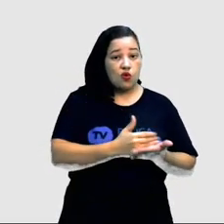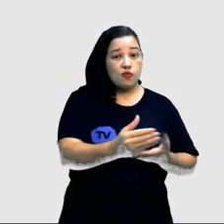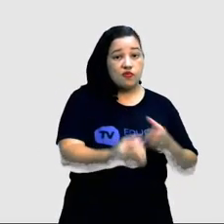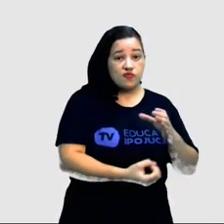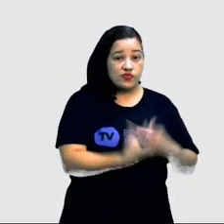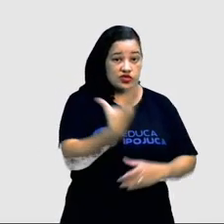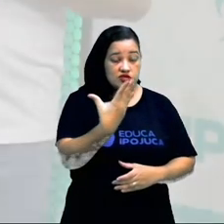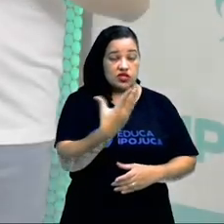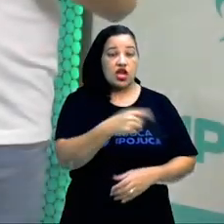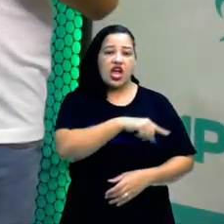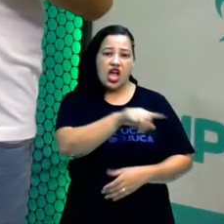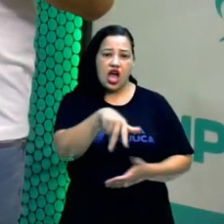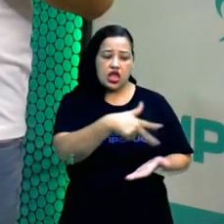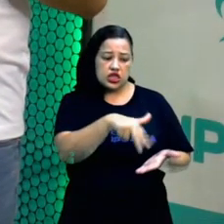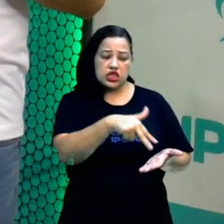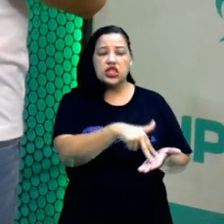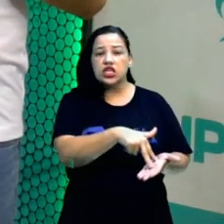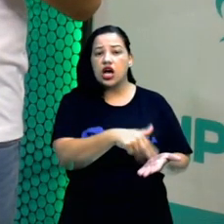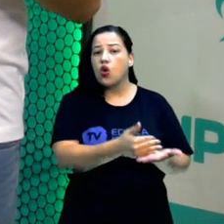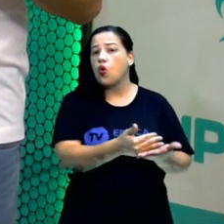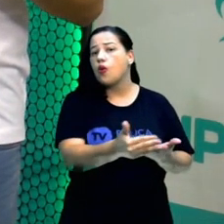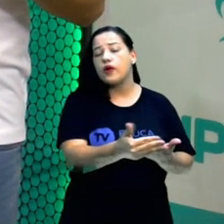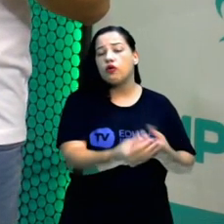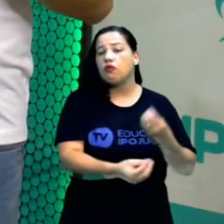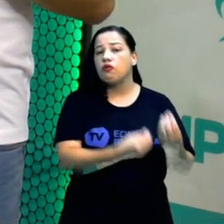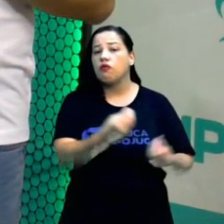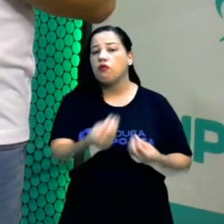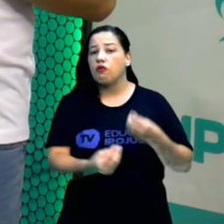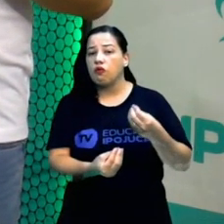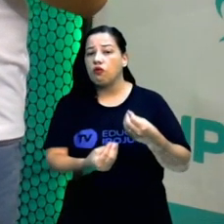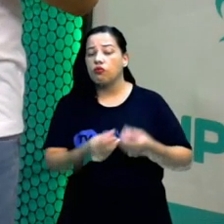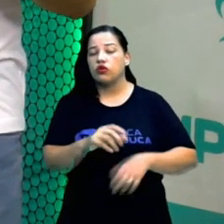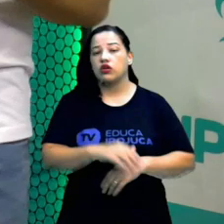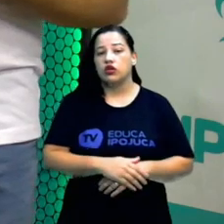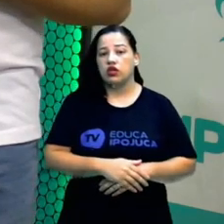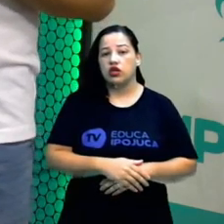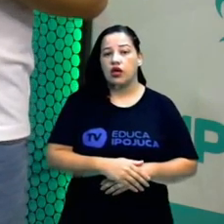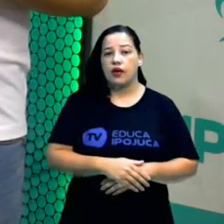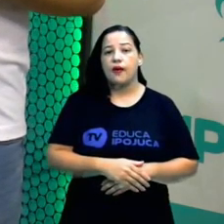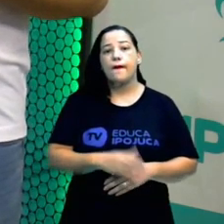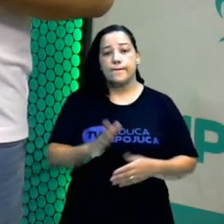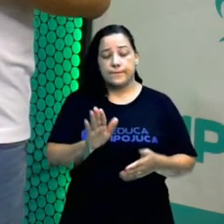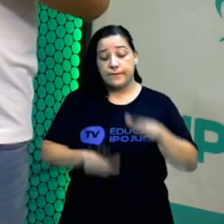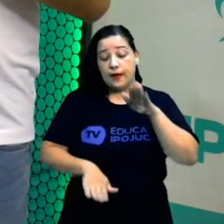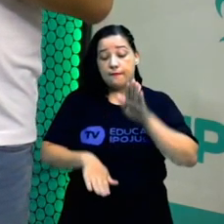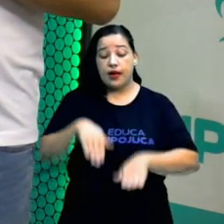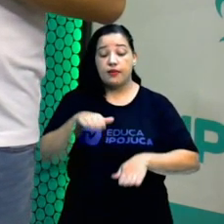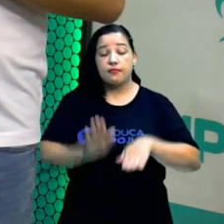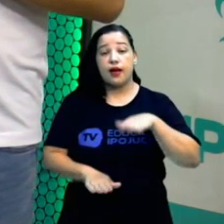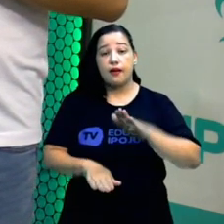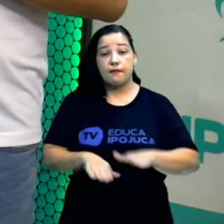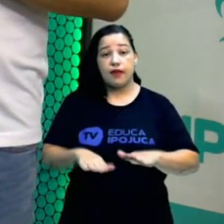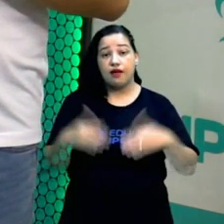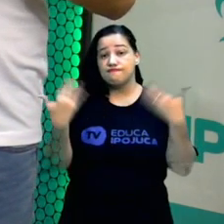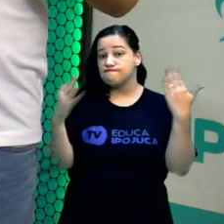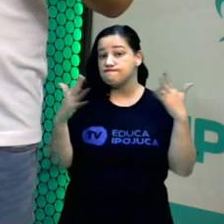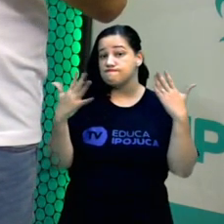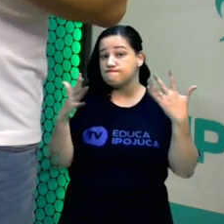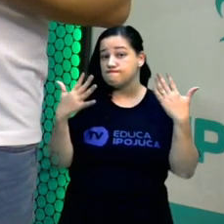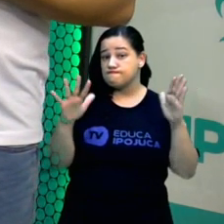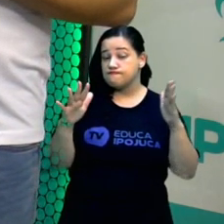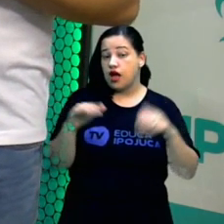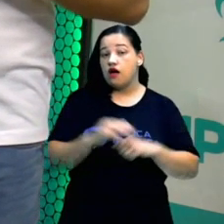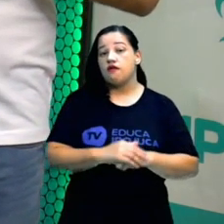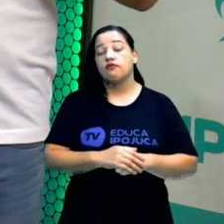danças primitivas, elas foram surgidas através de batidas de pés, palmas de mãos,